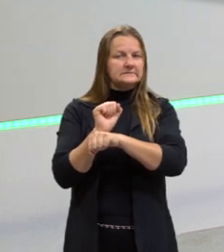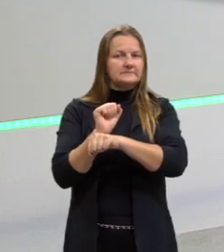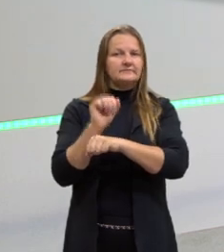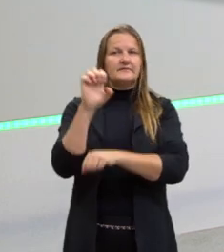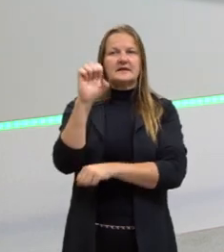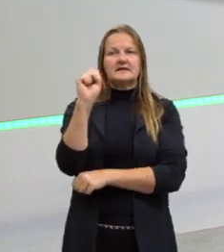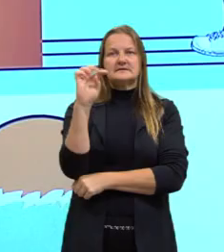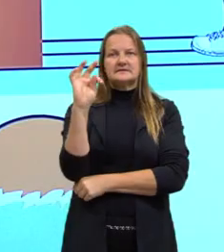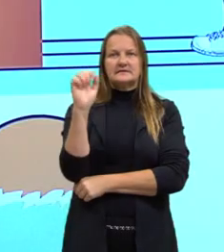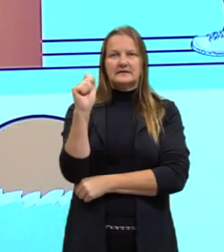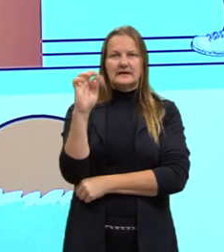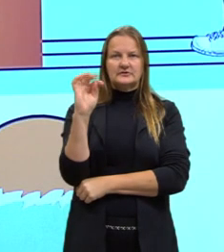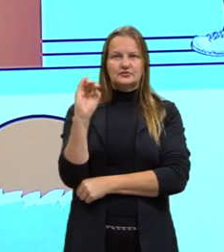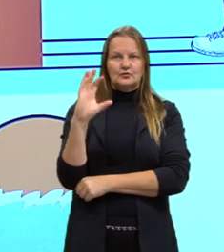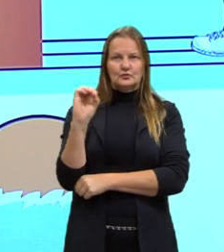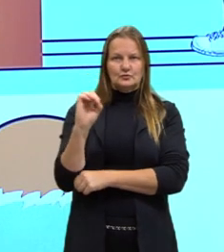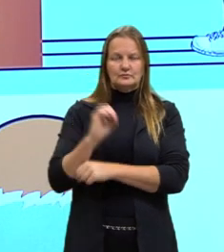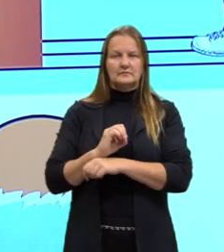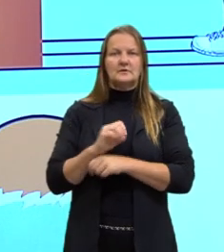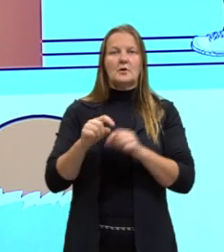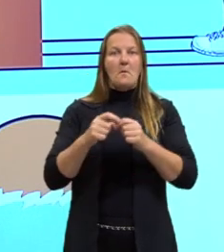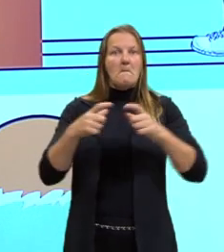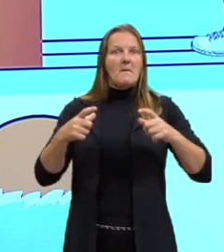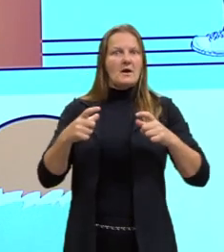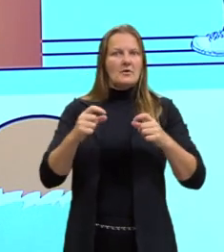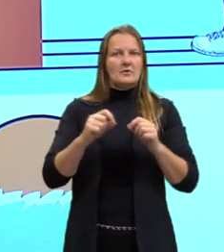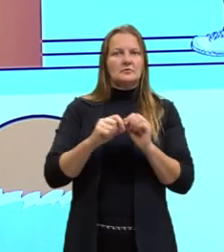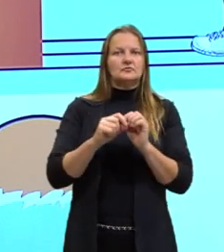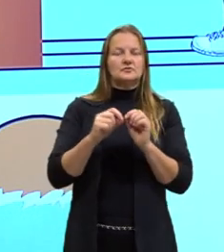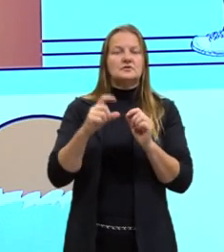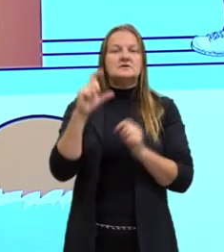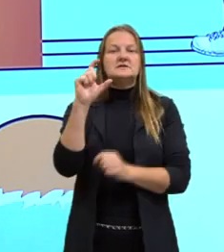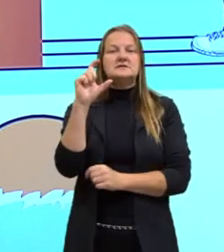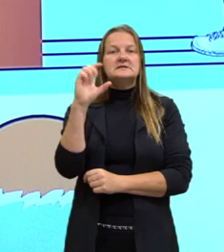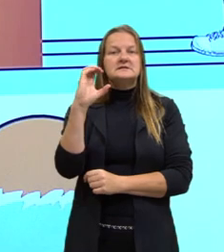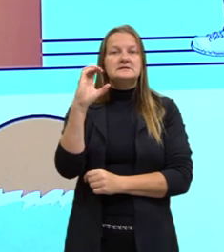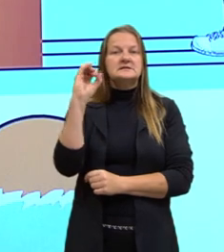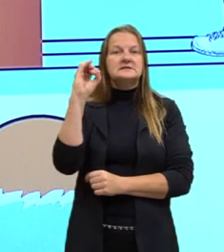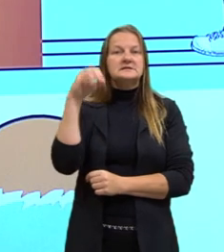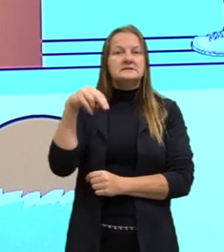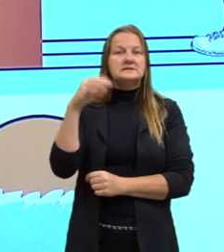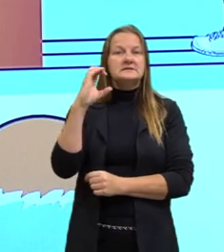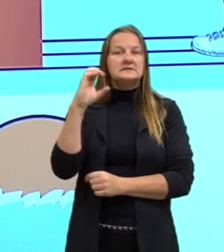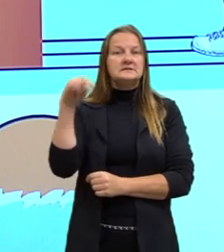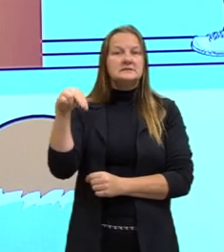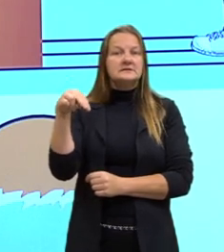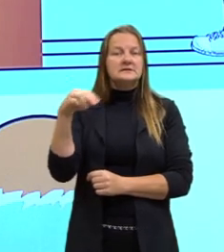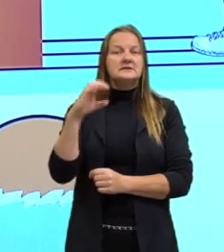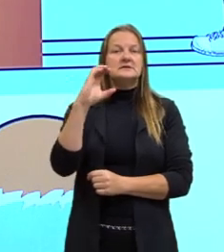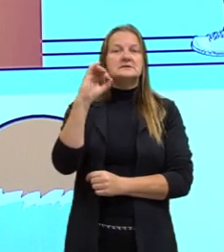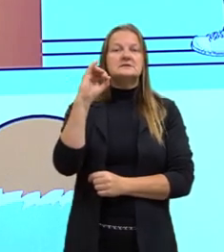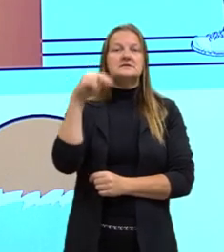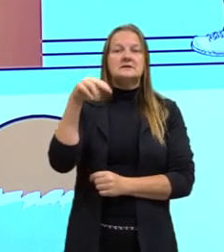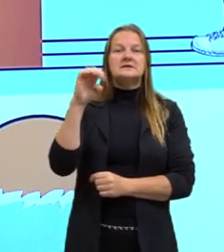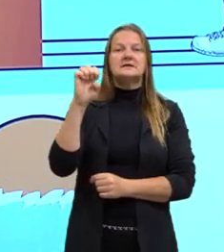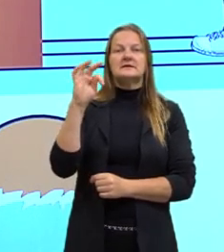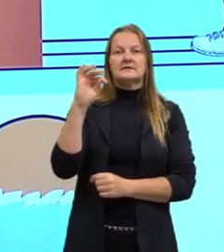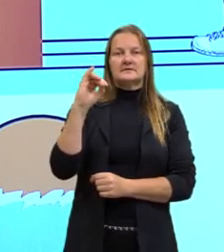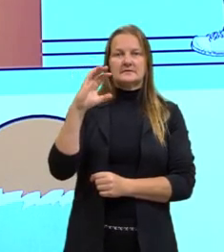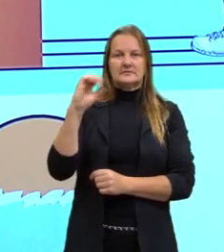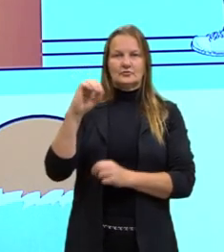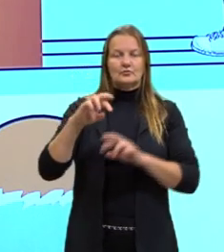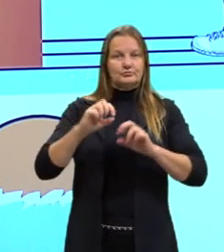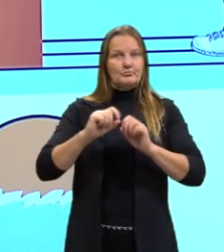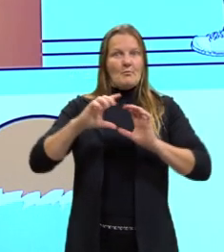o estático é um coeficiente maior e o cinético menor o que que acontece o estático mesmo que a